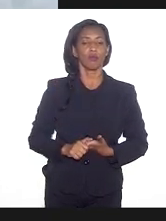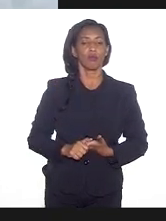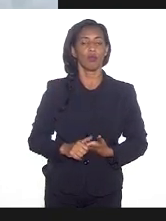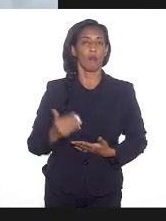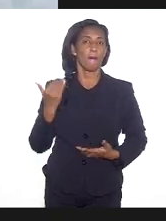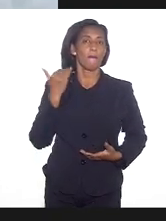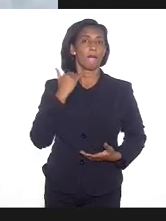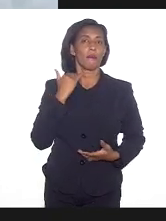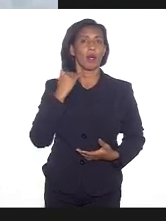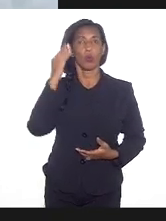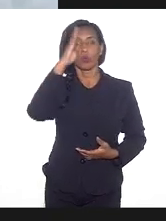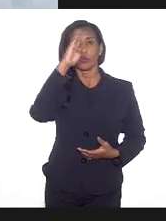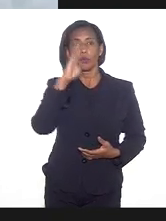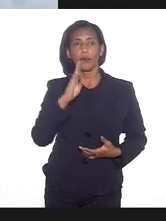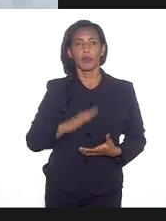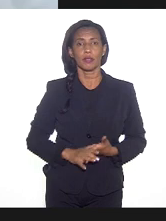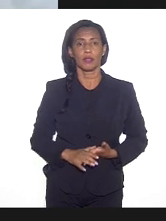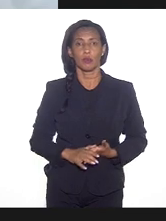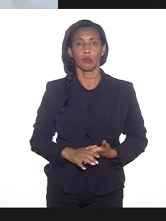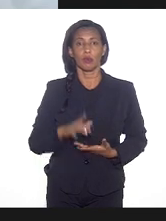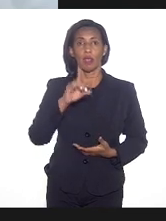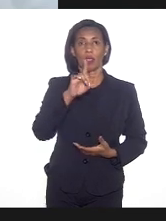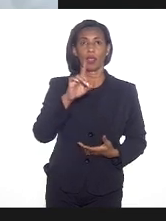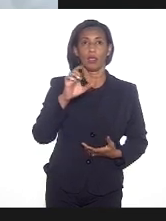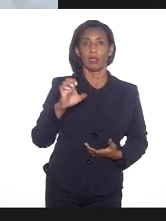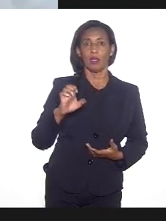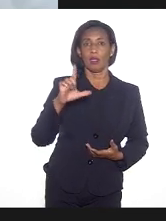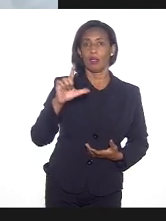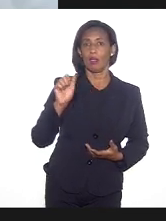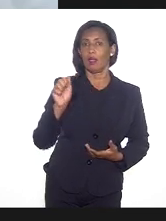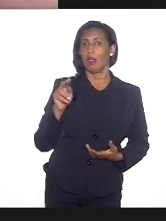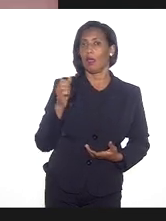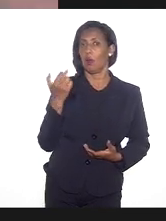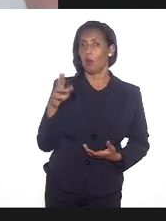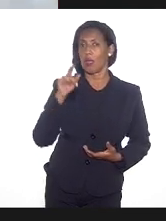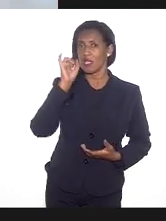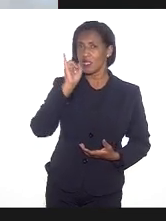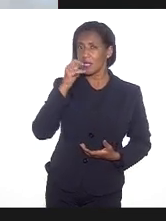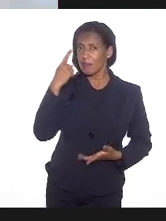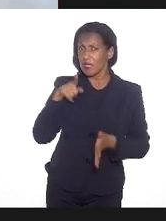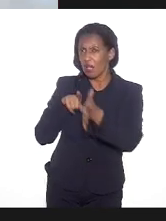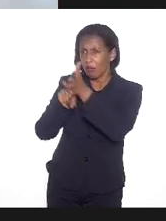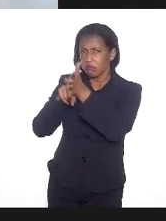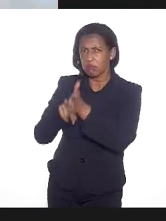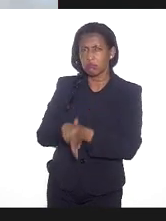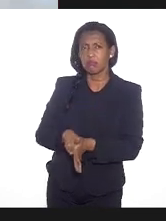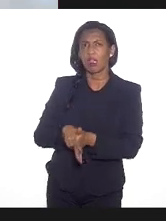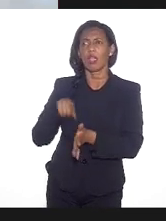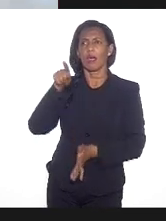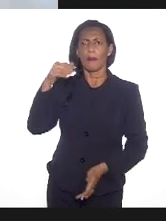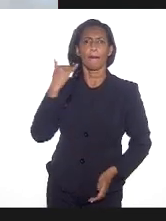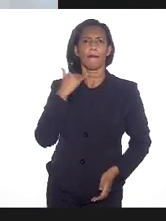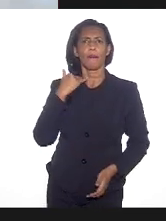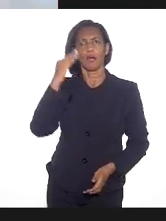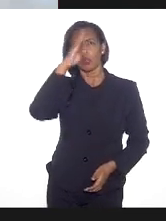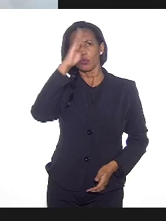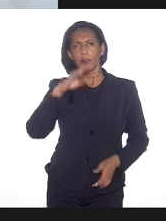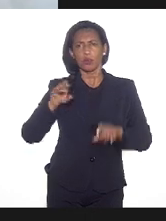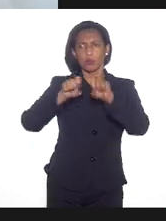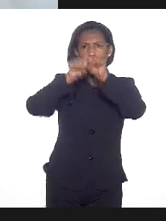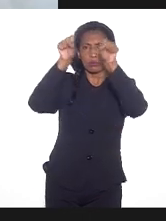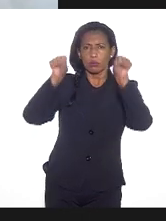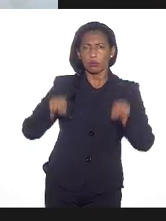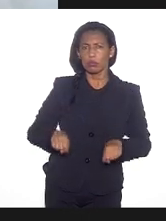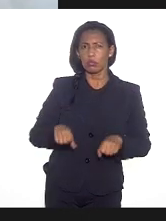o Banco do Brasil. E se alguém precisa ser investigado, foi a atuação do Banco do Brasil nessa estruturação